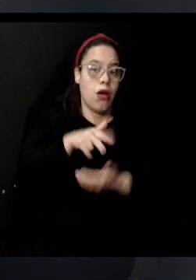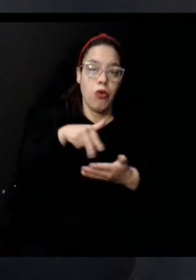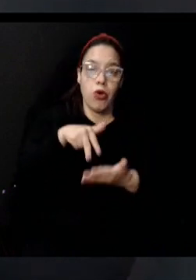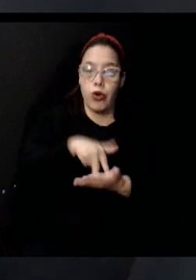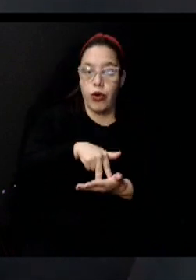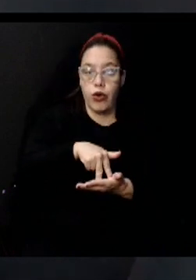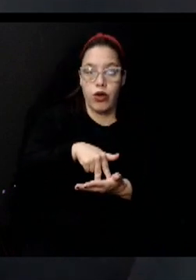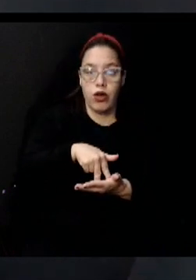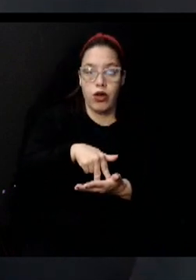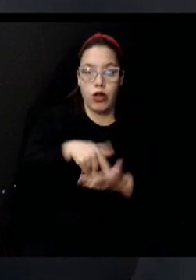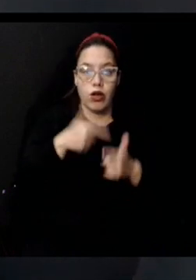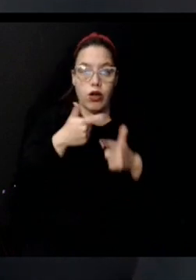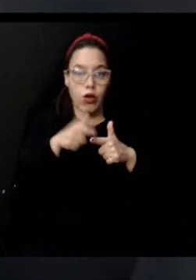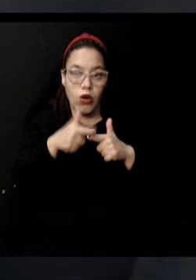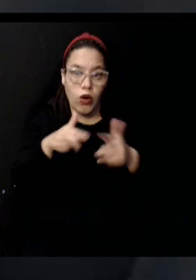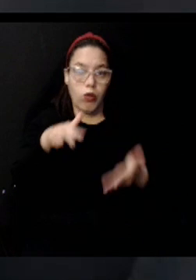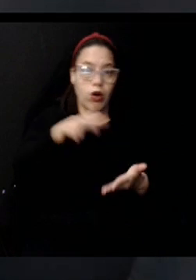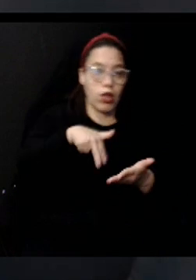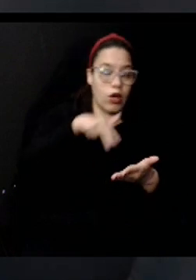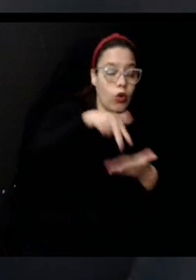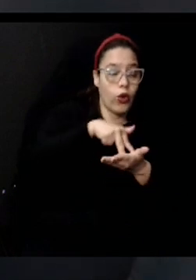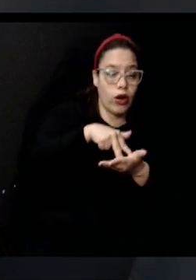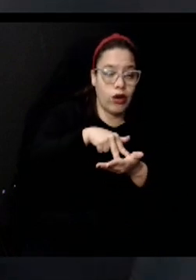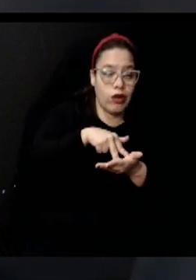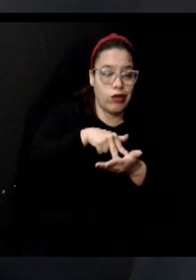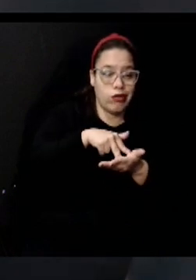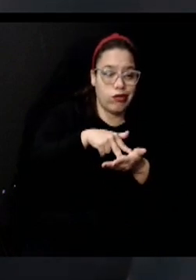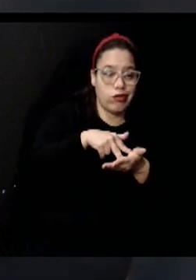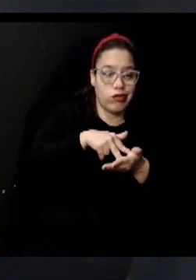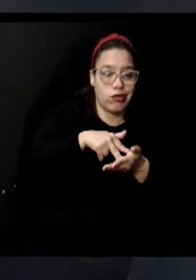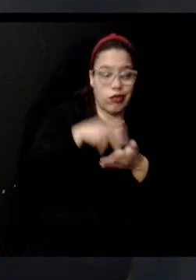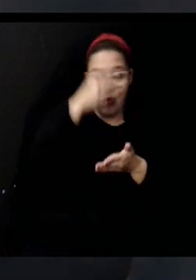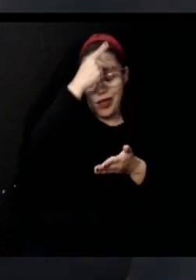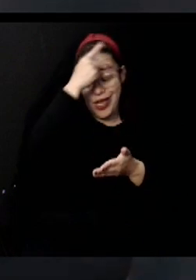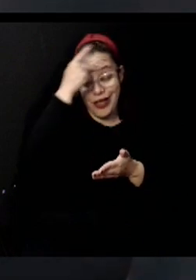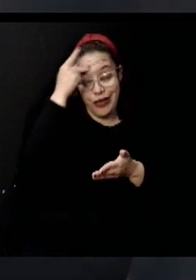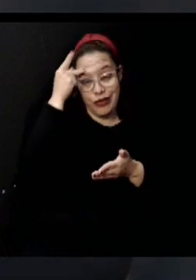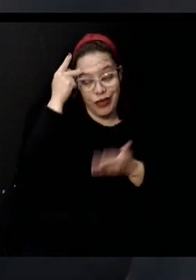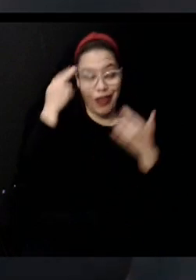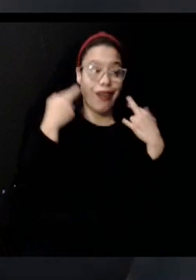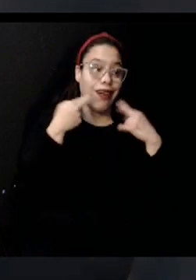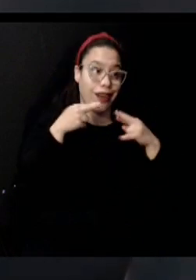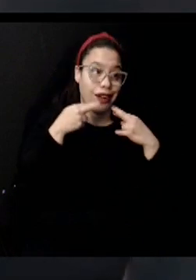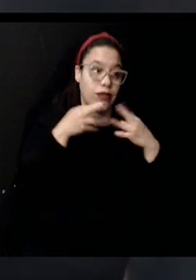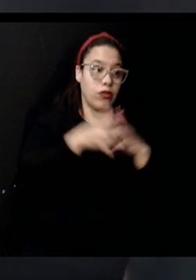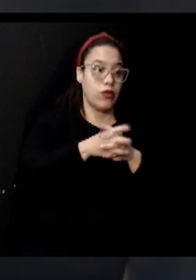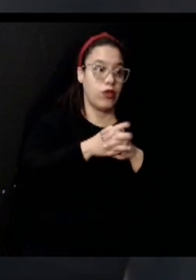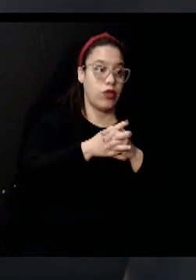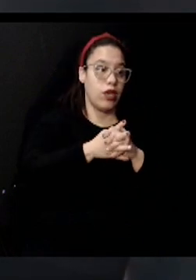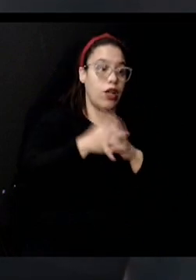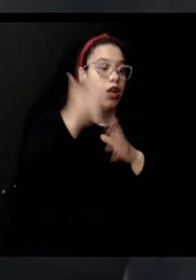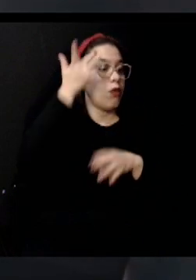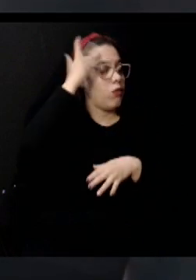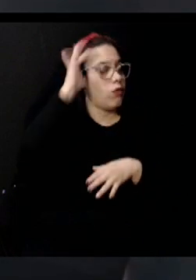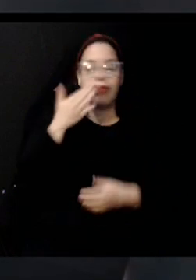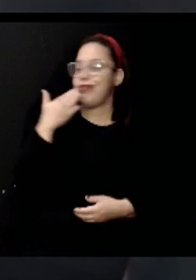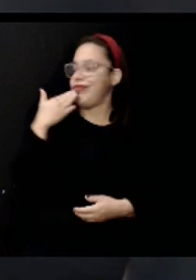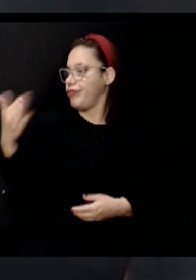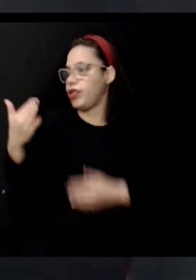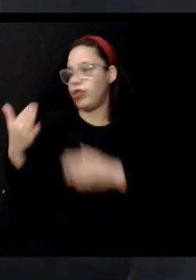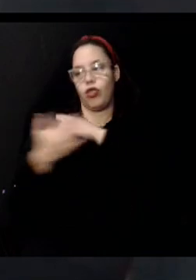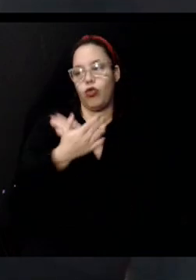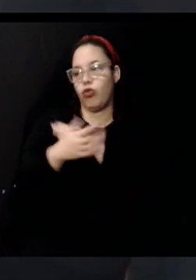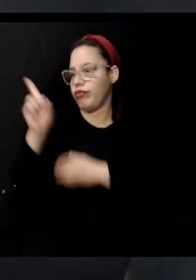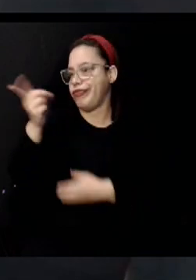problemas para se colocar, e ela acaba sendo uma pessoa que é uma reclamona. Ela não sabe pedir Ela não ajuda. sabe pedir ajuda,